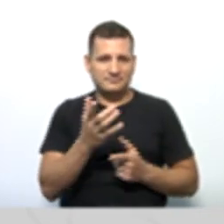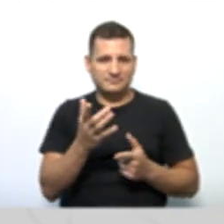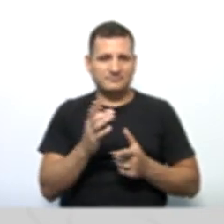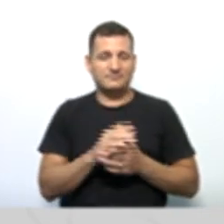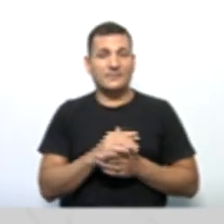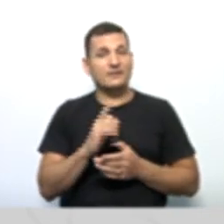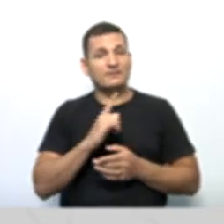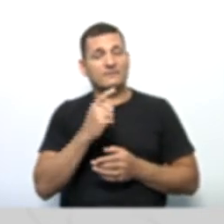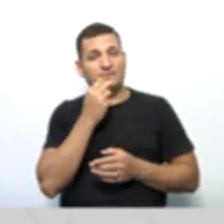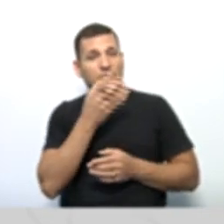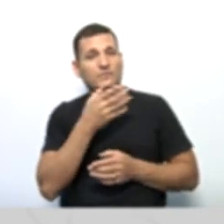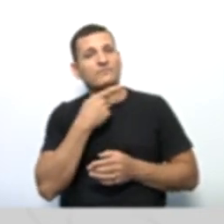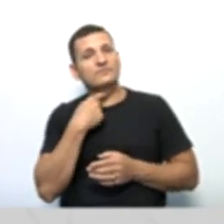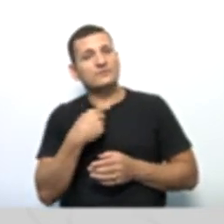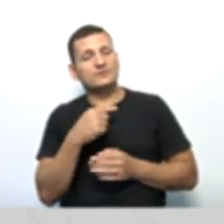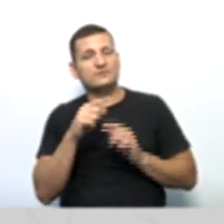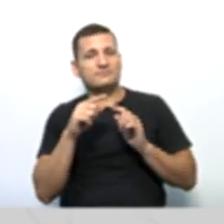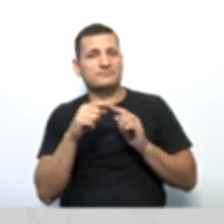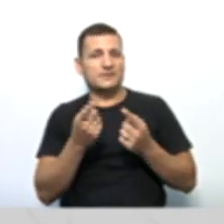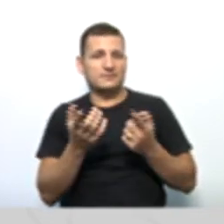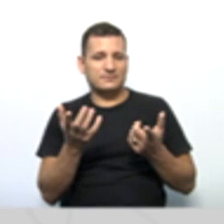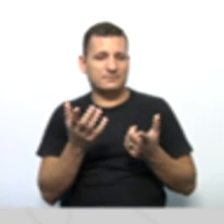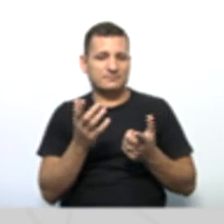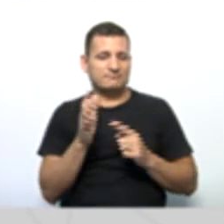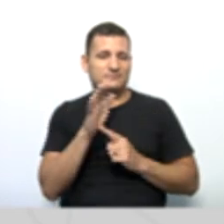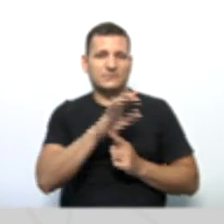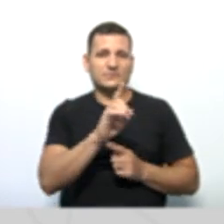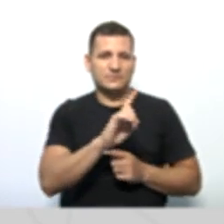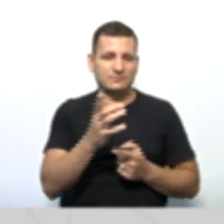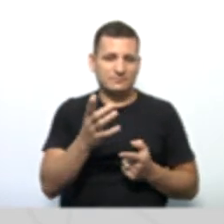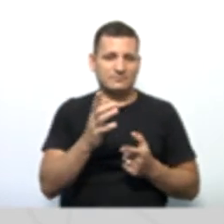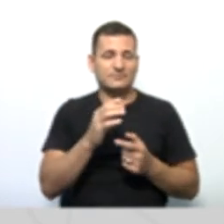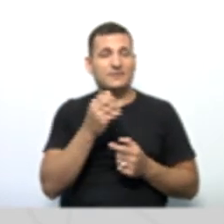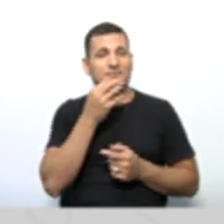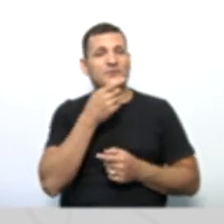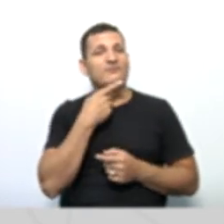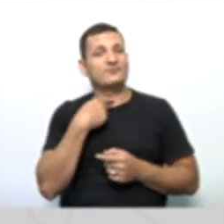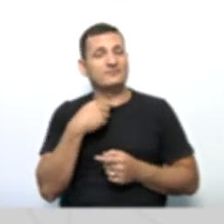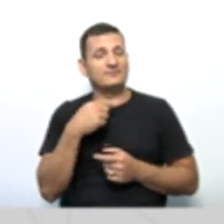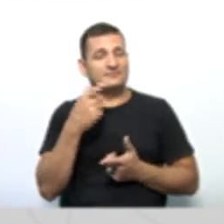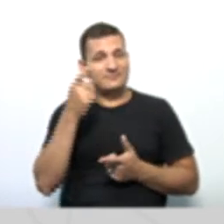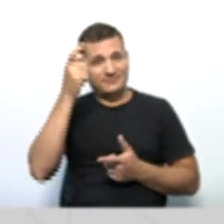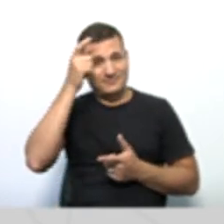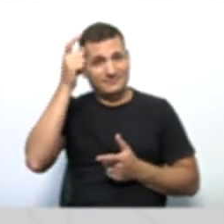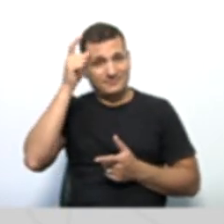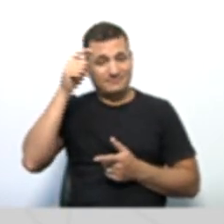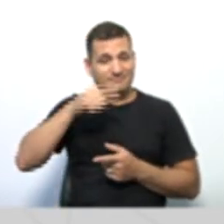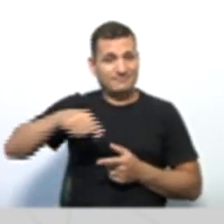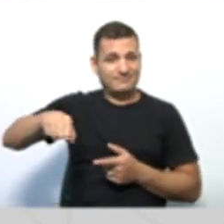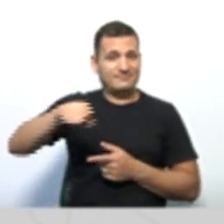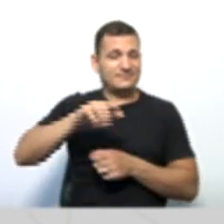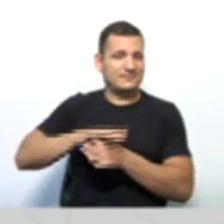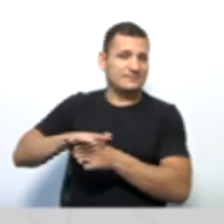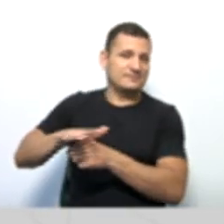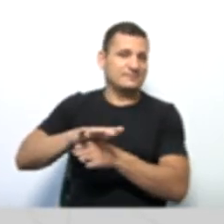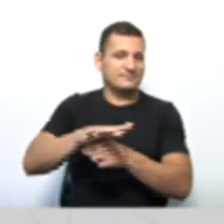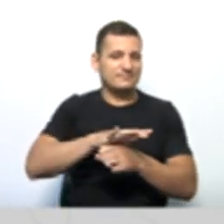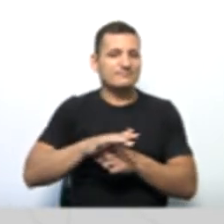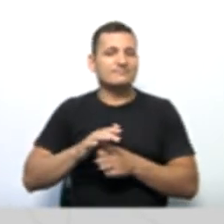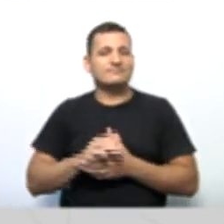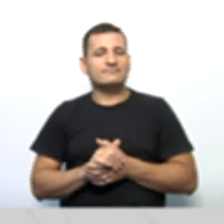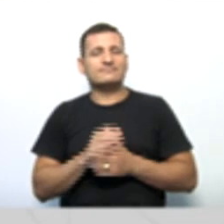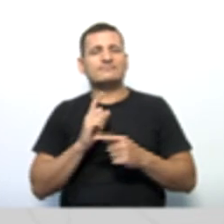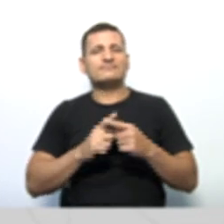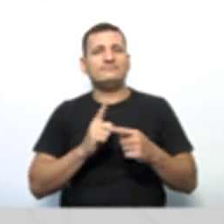Teve boa vontade, né? Mas de boa vontade o inferno tá cheio, né? Porque a boa vontade ela é